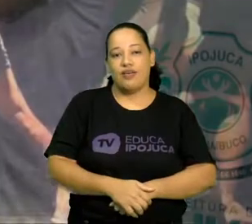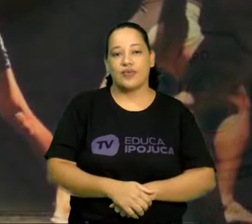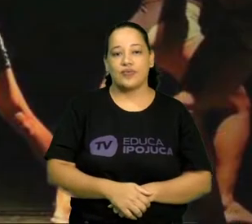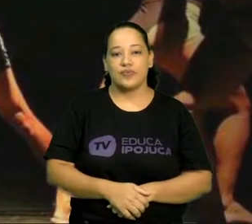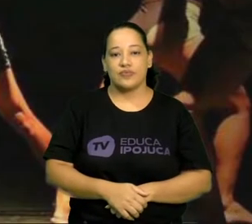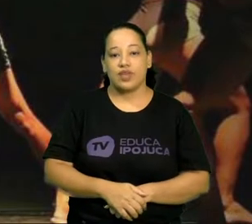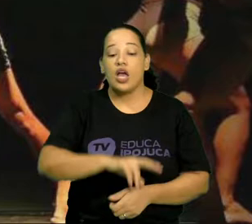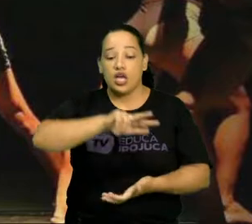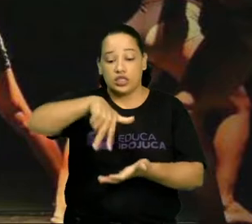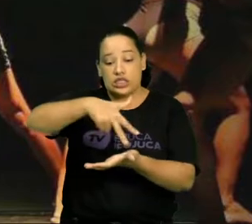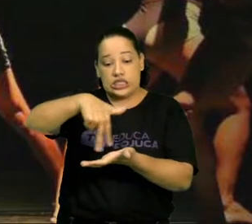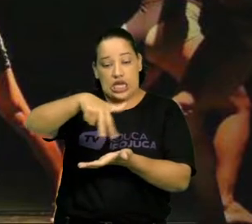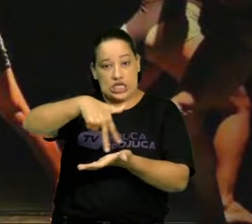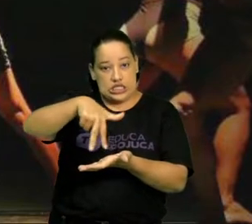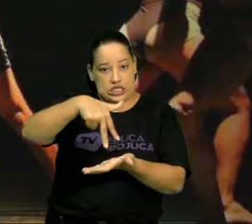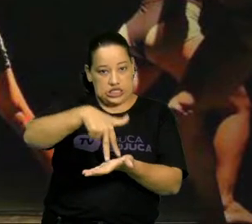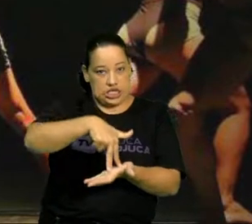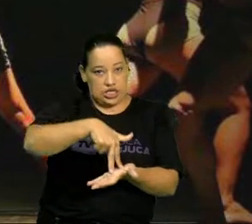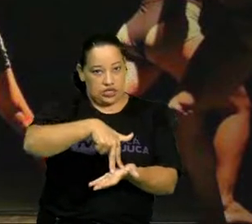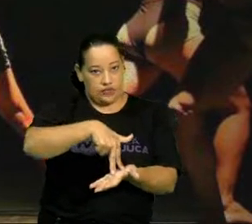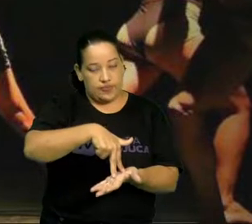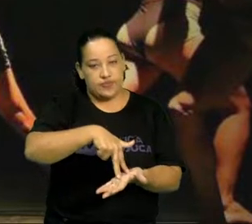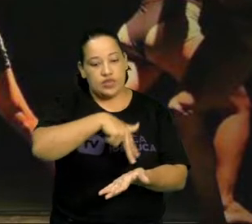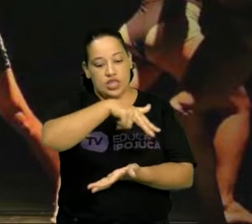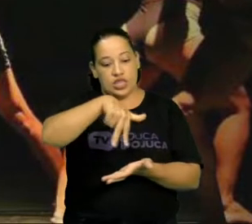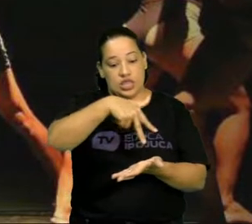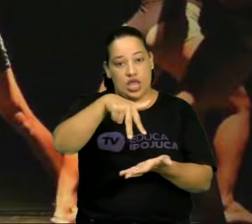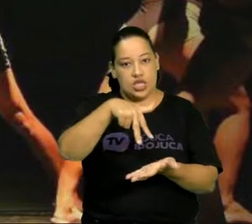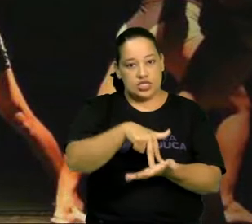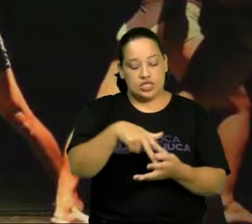A dança é a nossa segunda arte cênica.